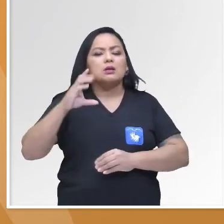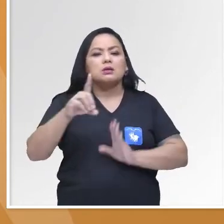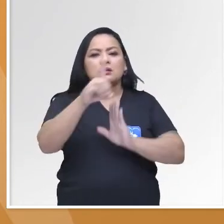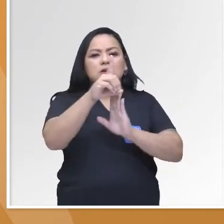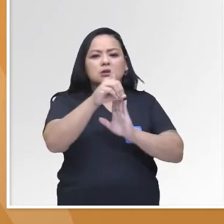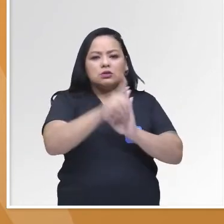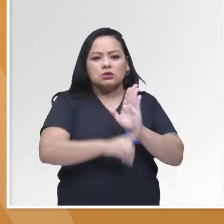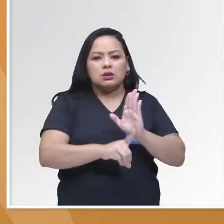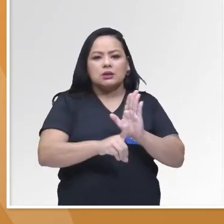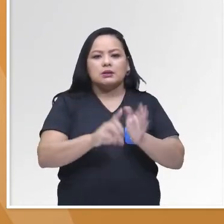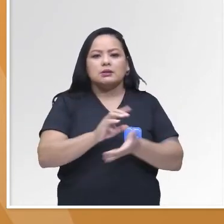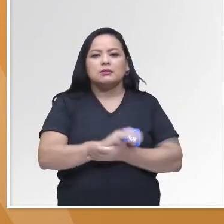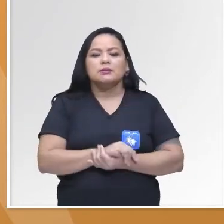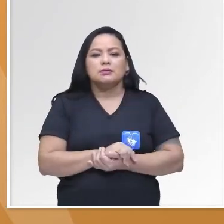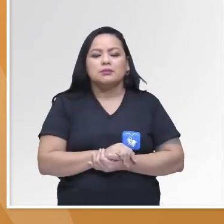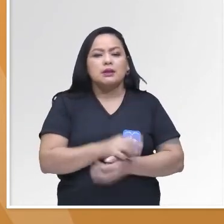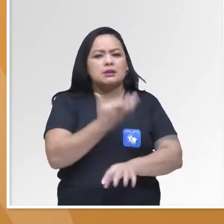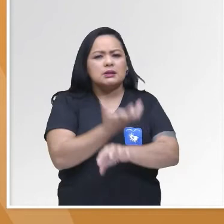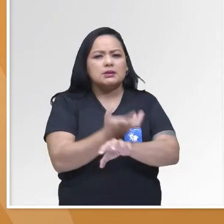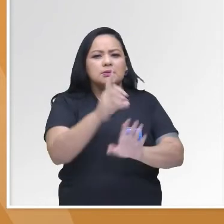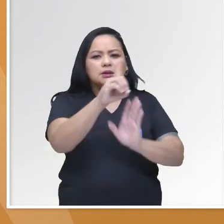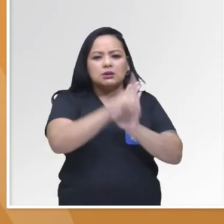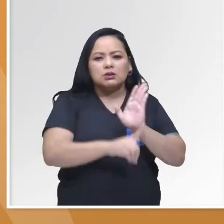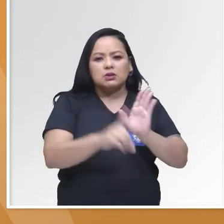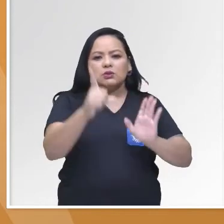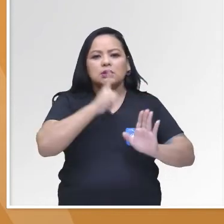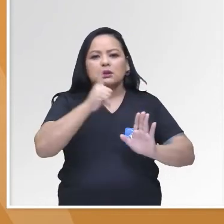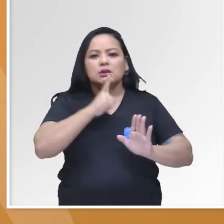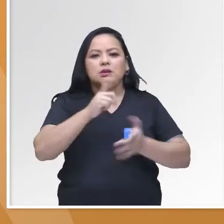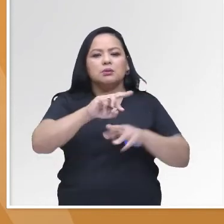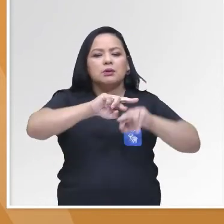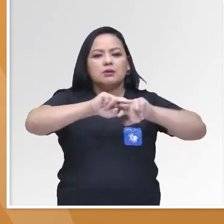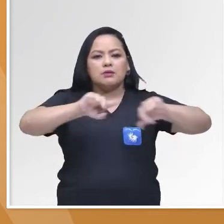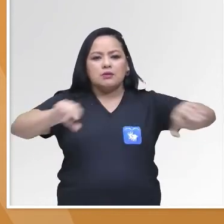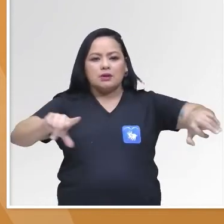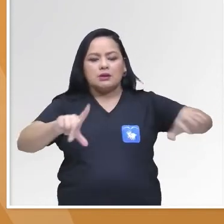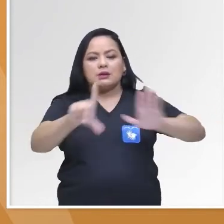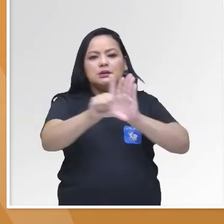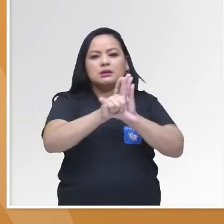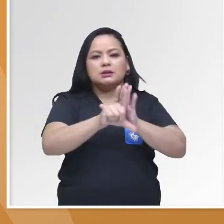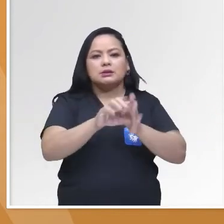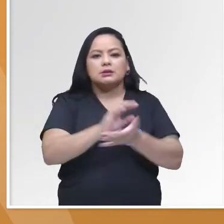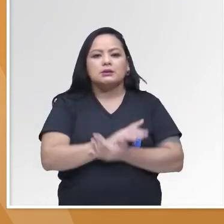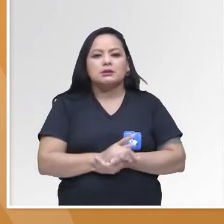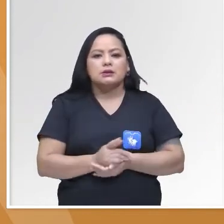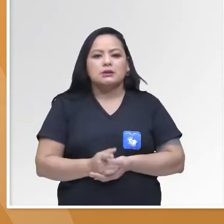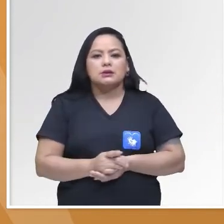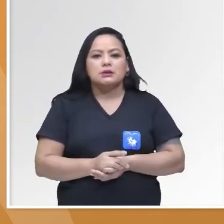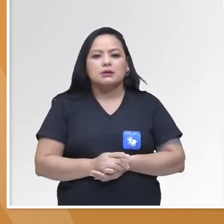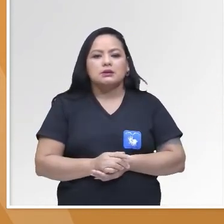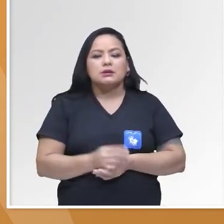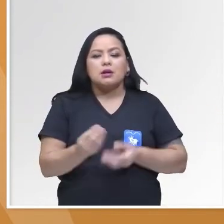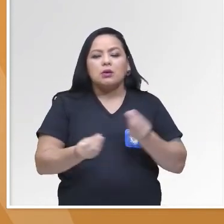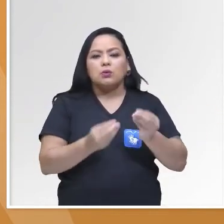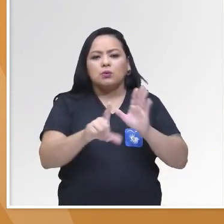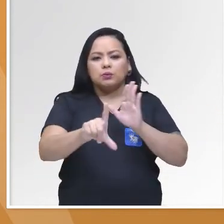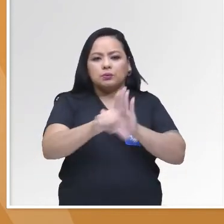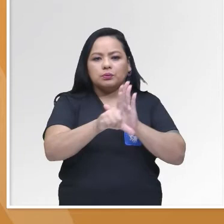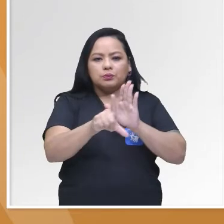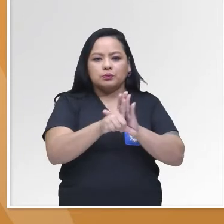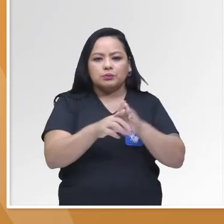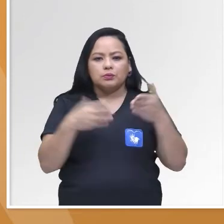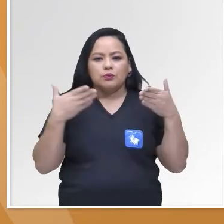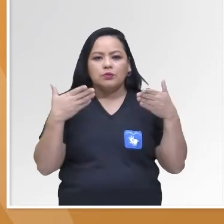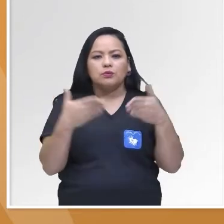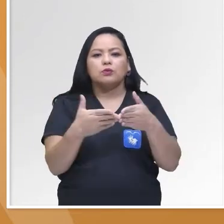da disciplina direito, em que existe uma série de leis, de legislações